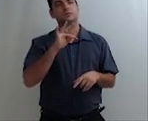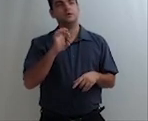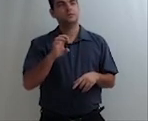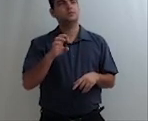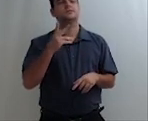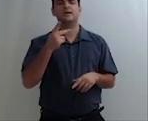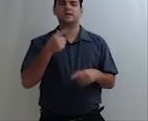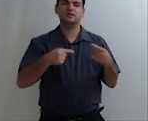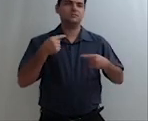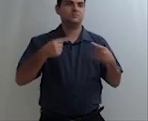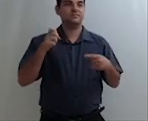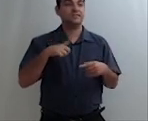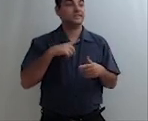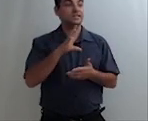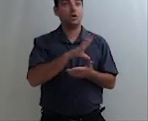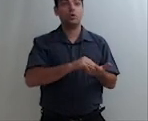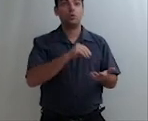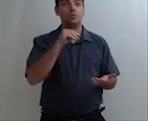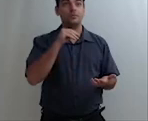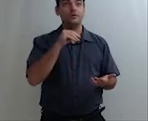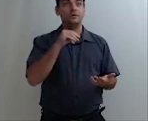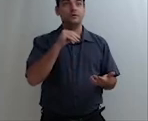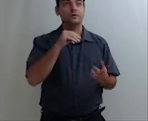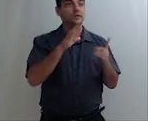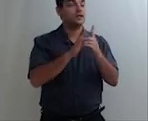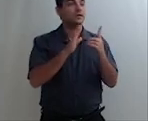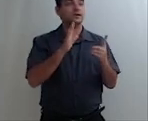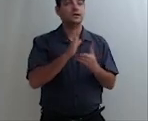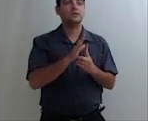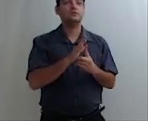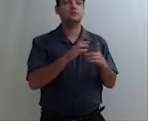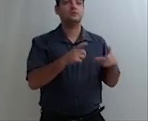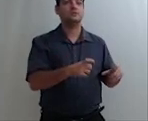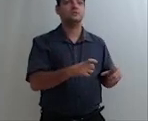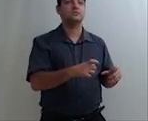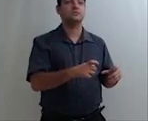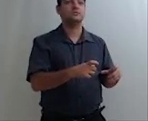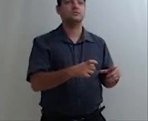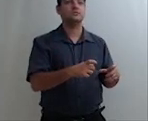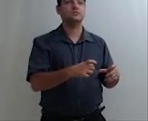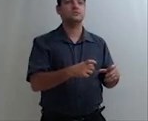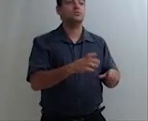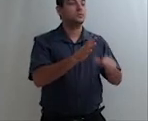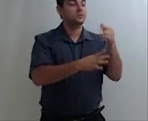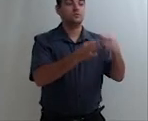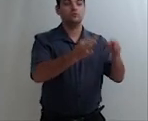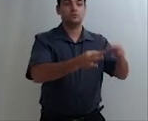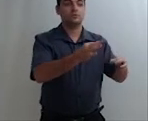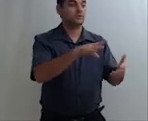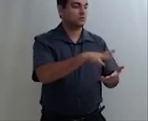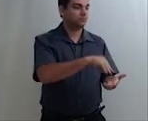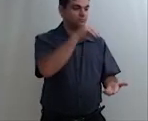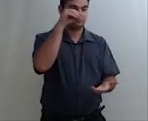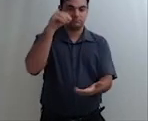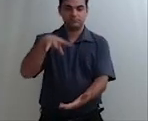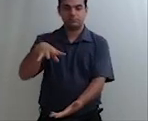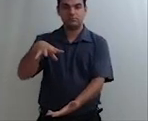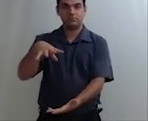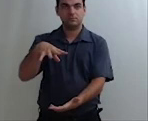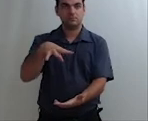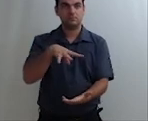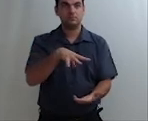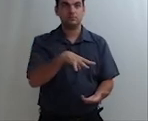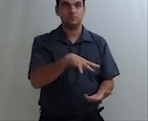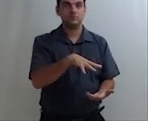tira cópia de todo o decreto de prisão exarado pelo juiz acor e mantém